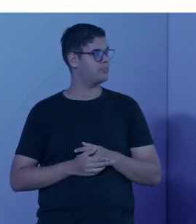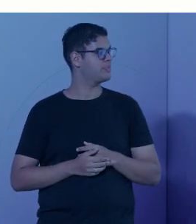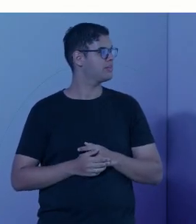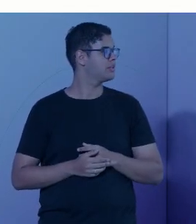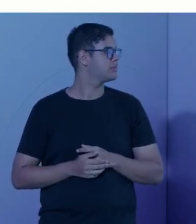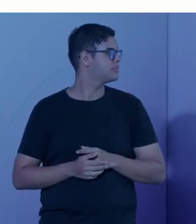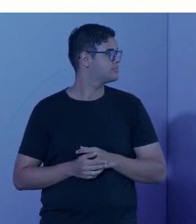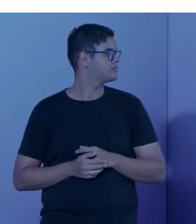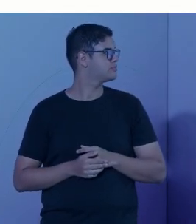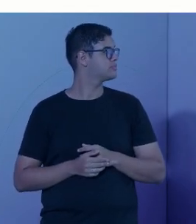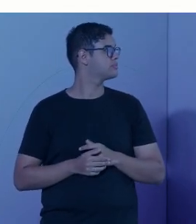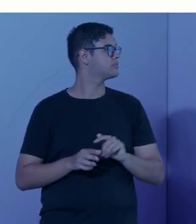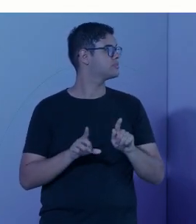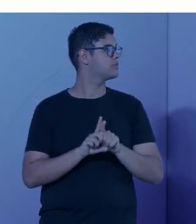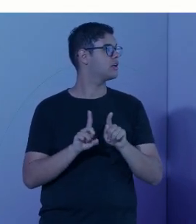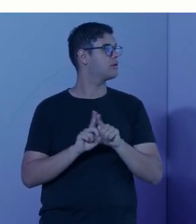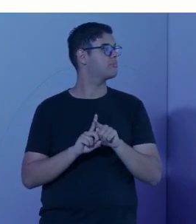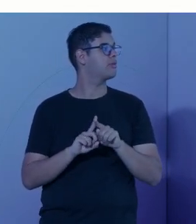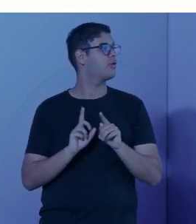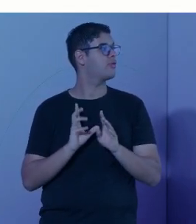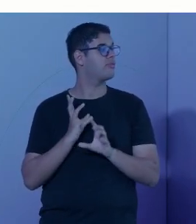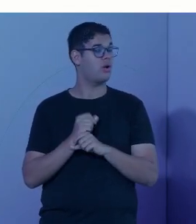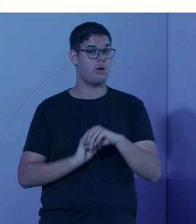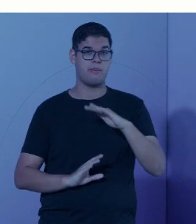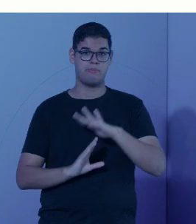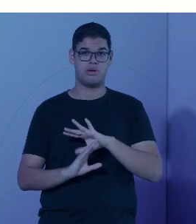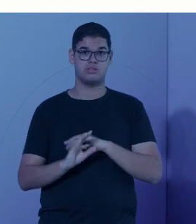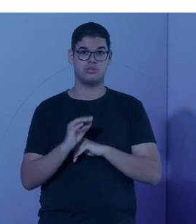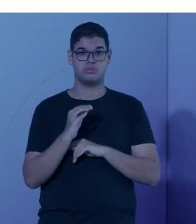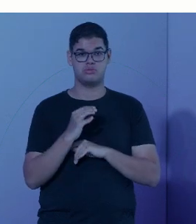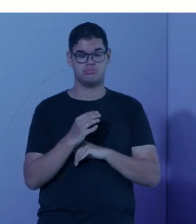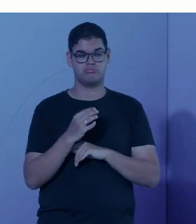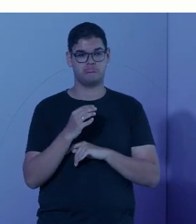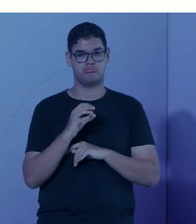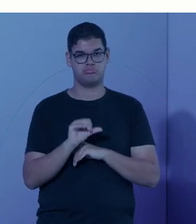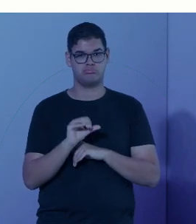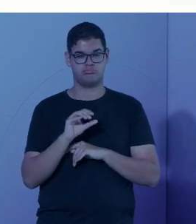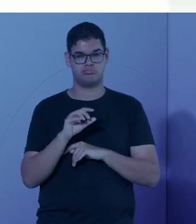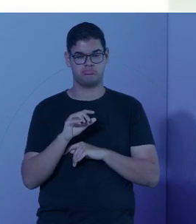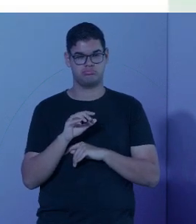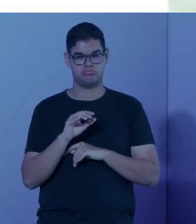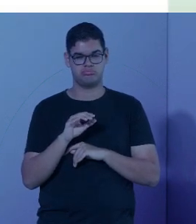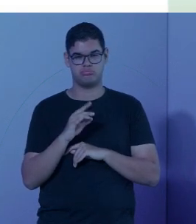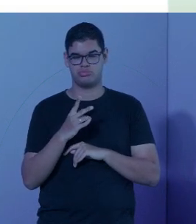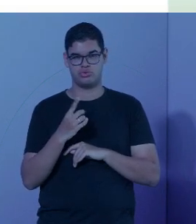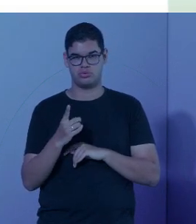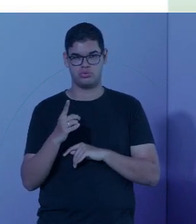O valor máximo 1.721 dias, na data da análise, que era 8 de